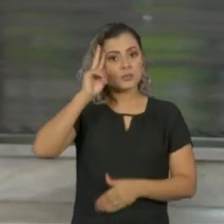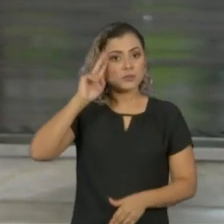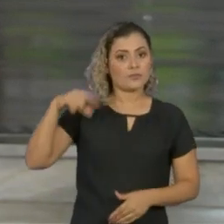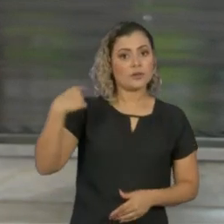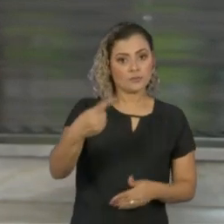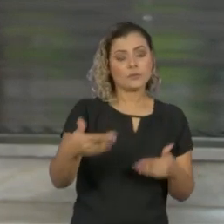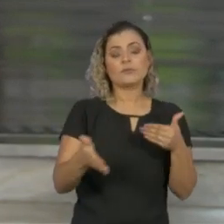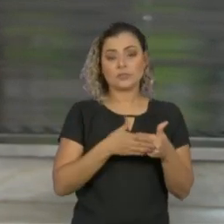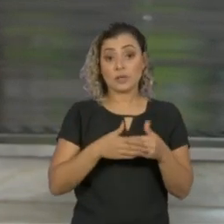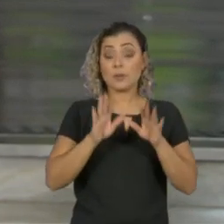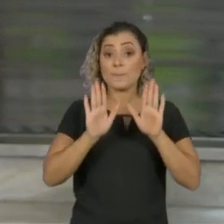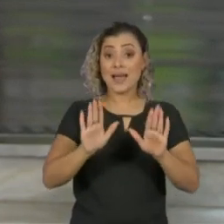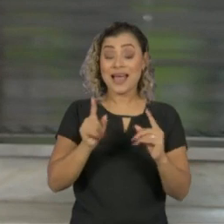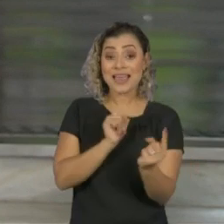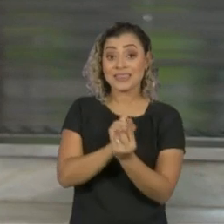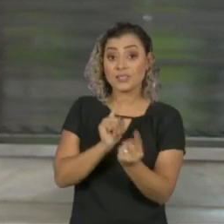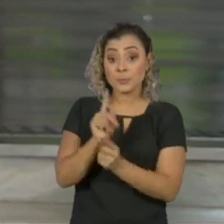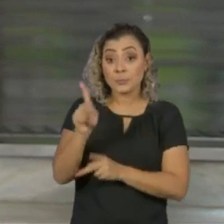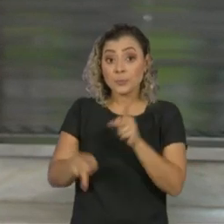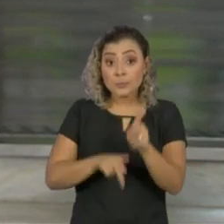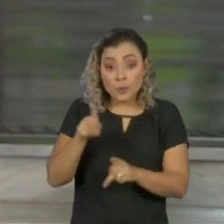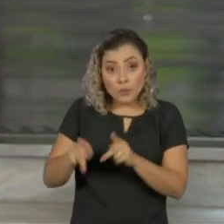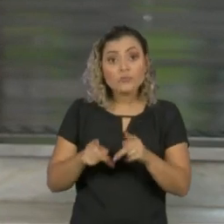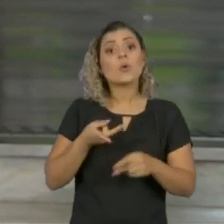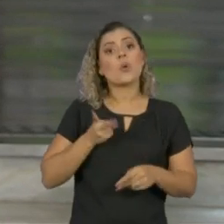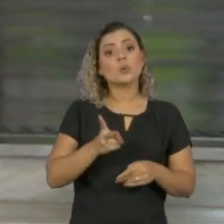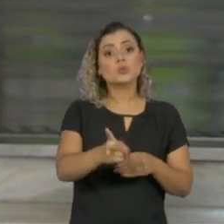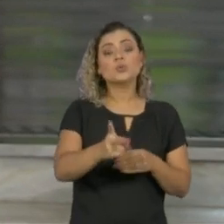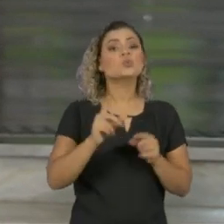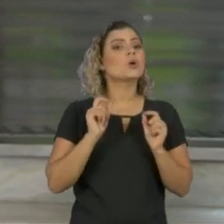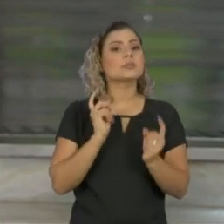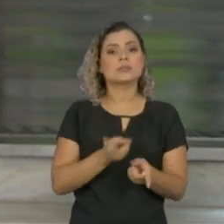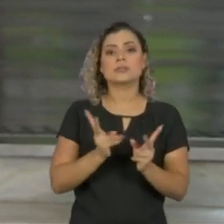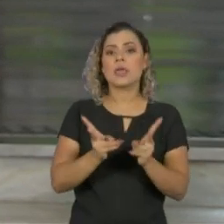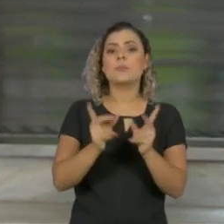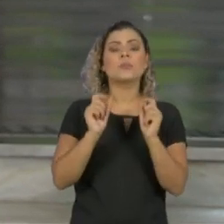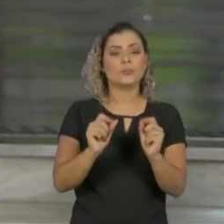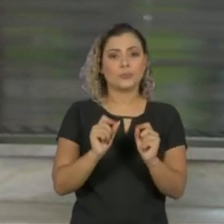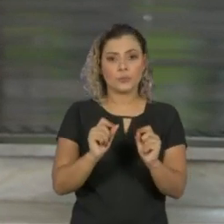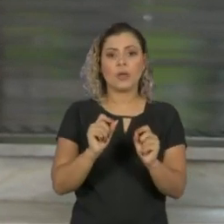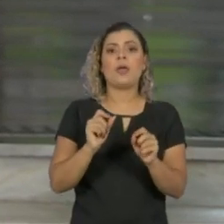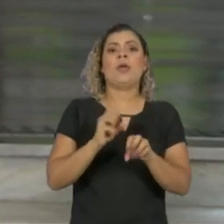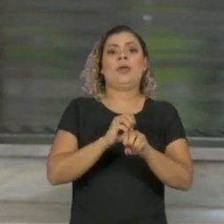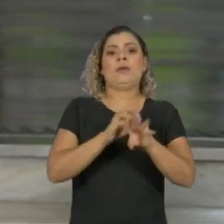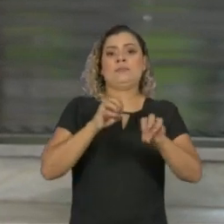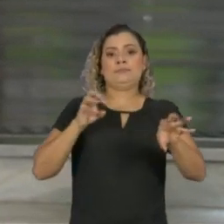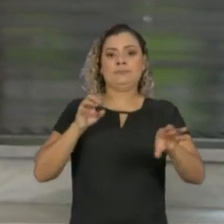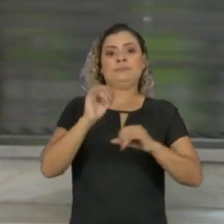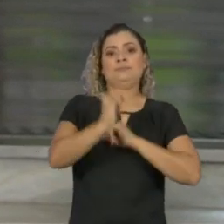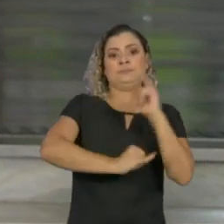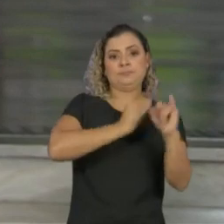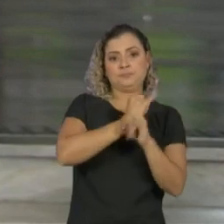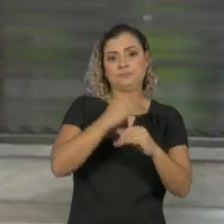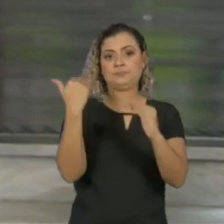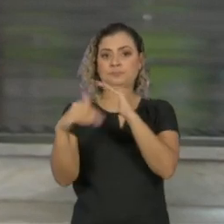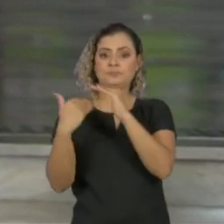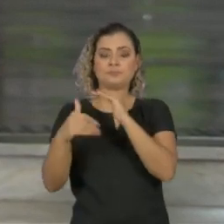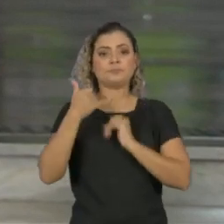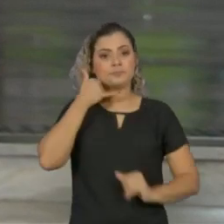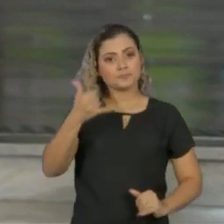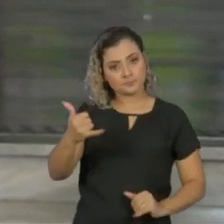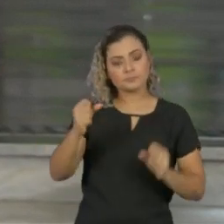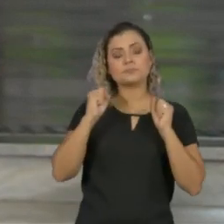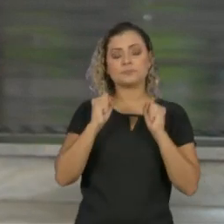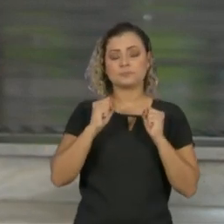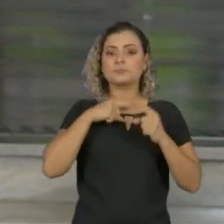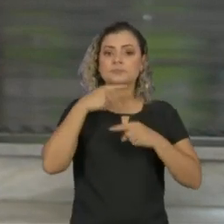segunda-feira, porém, o atendimento à população vai prosseguir, serão feitos através de serviços online, e-mail e telefone, inclusive